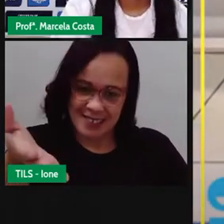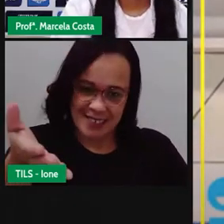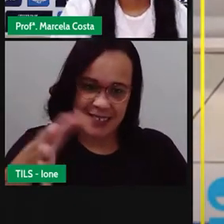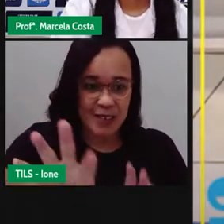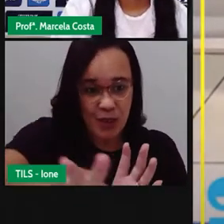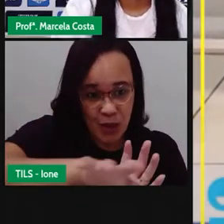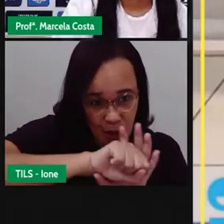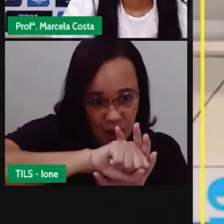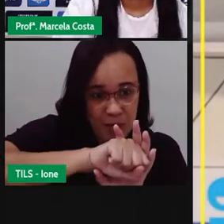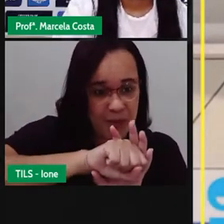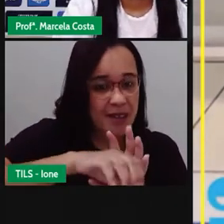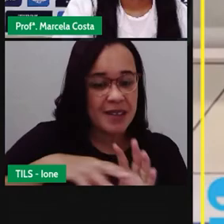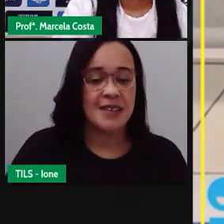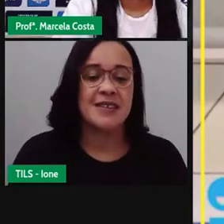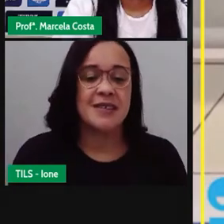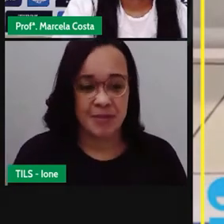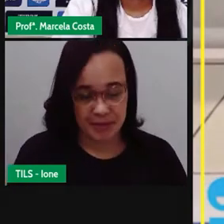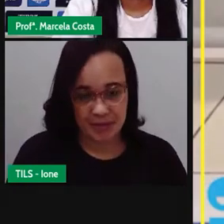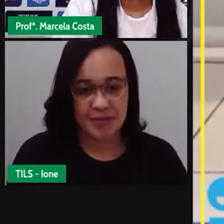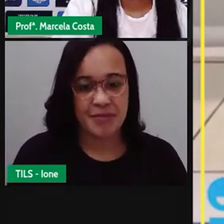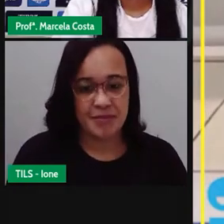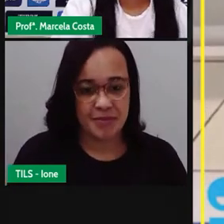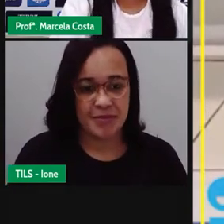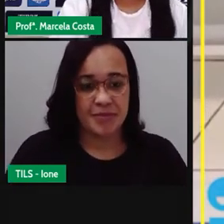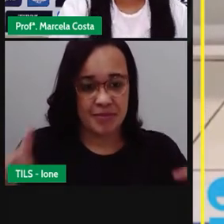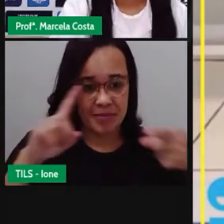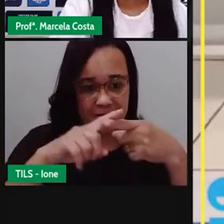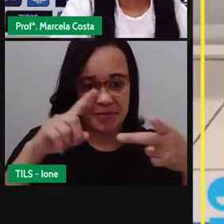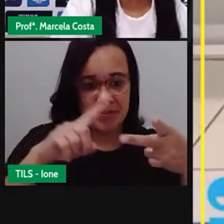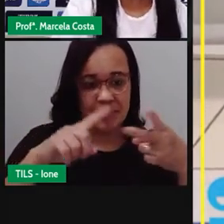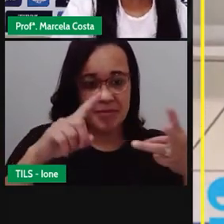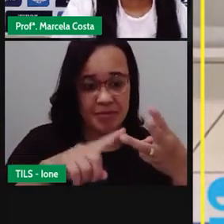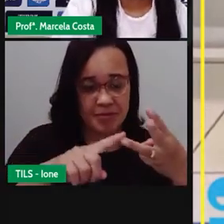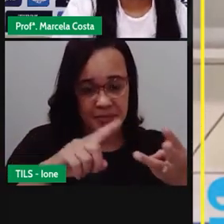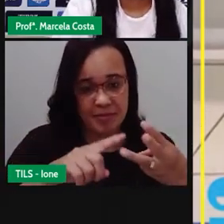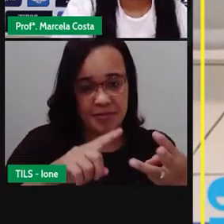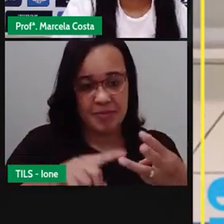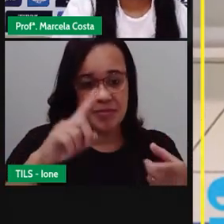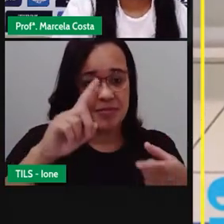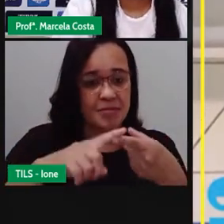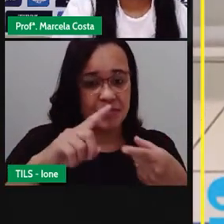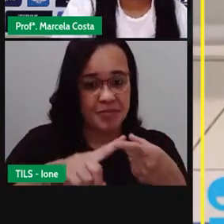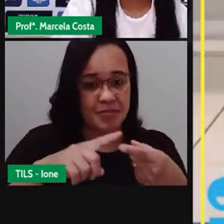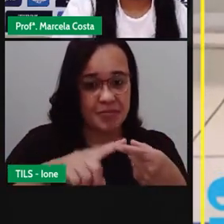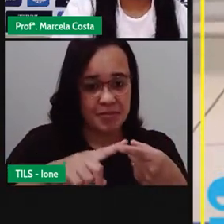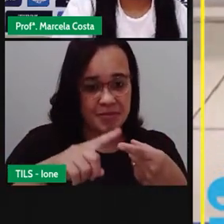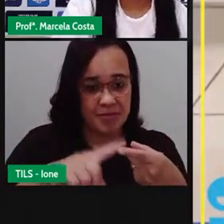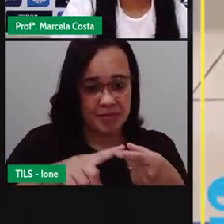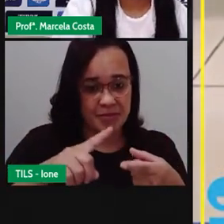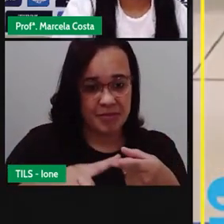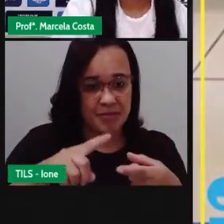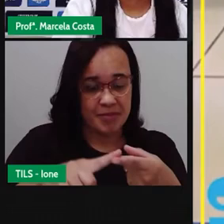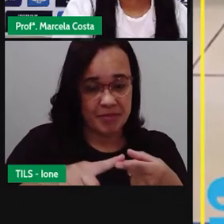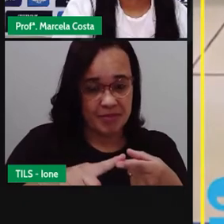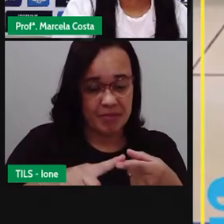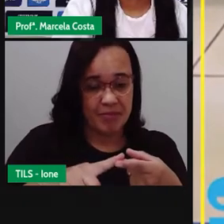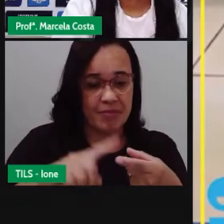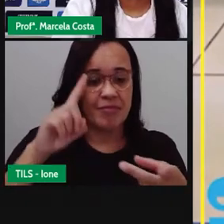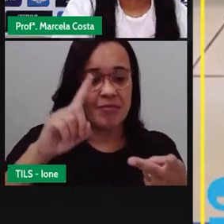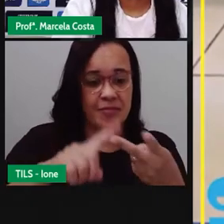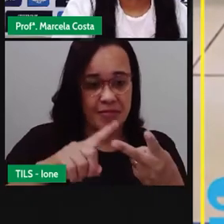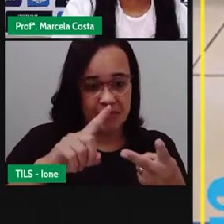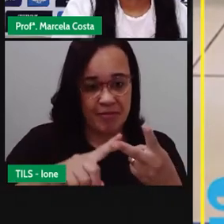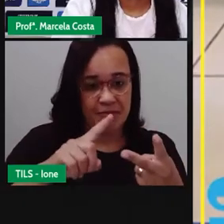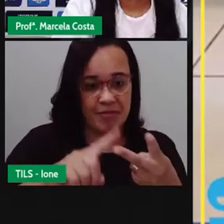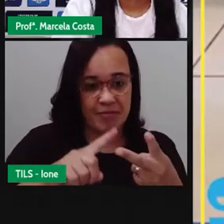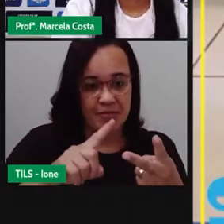Essa movimentação também consiste em três tempos, que vai ser duas pisadas com o mesmo pé à frente e a terceira a gente